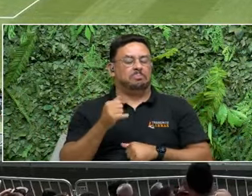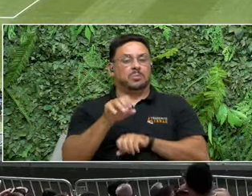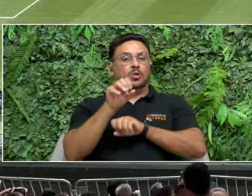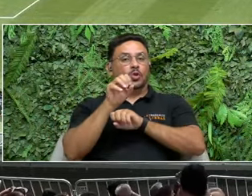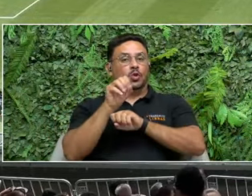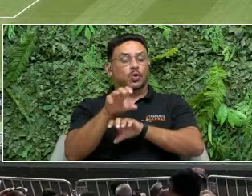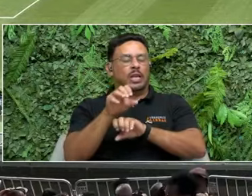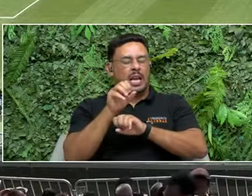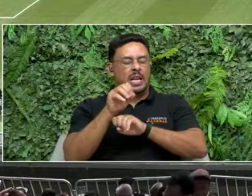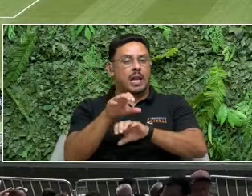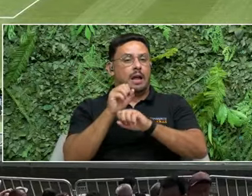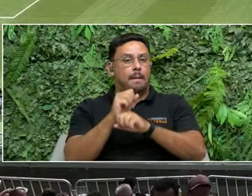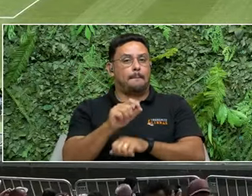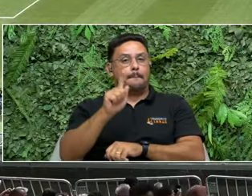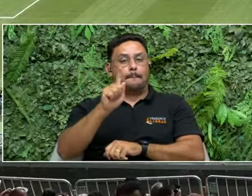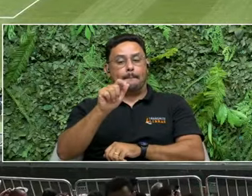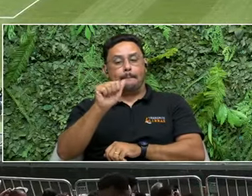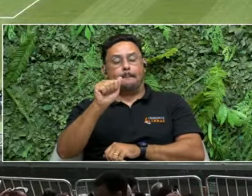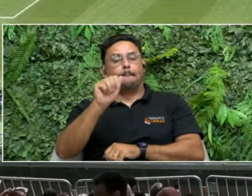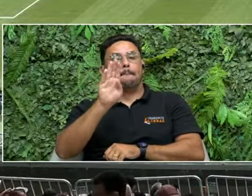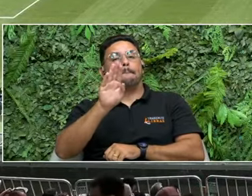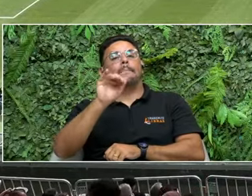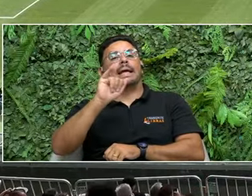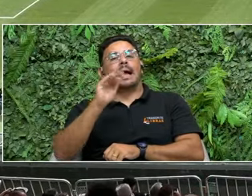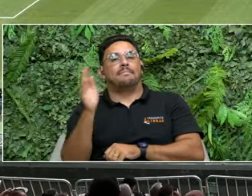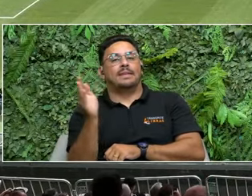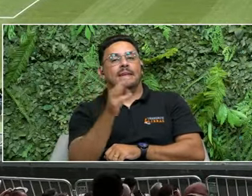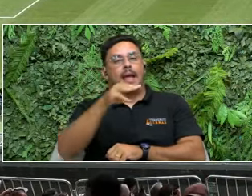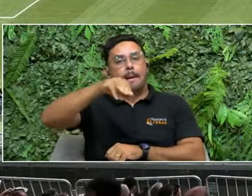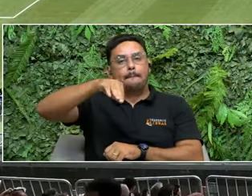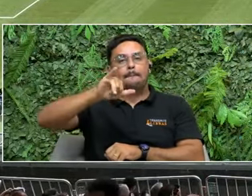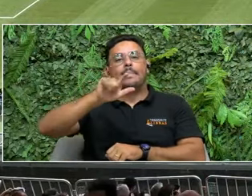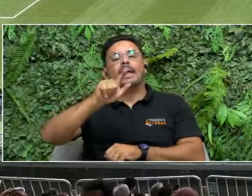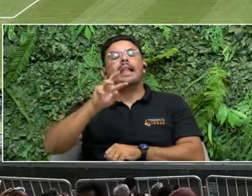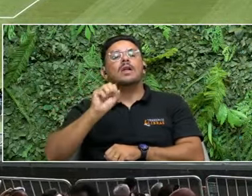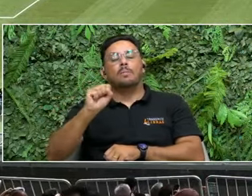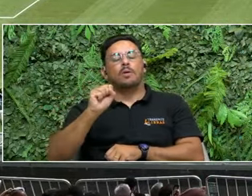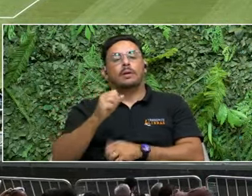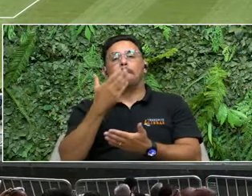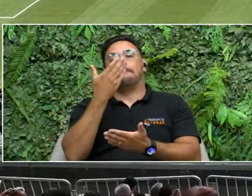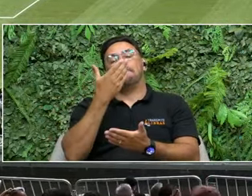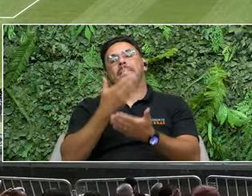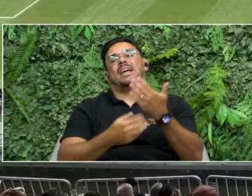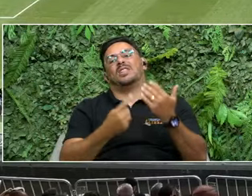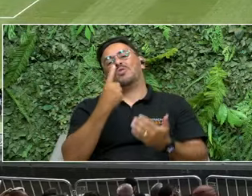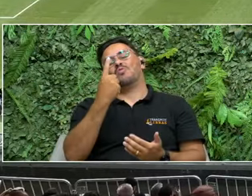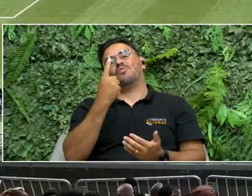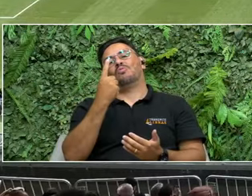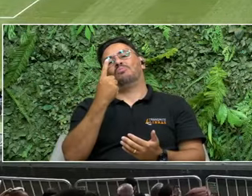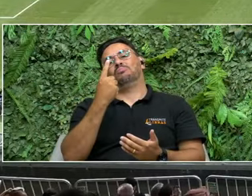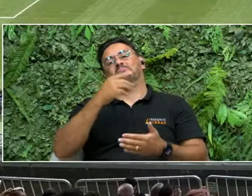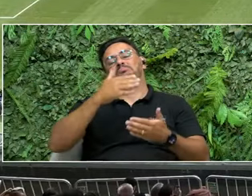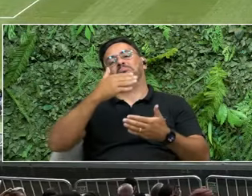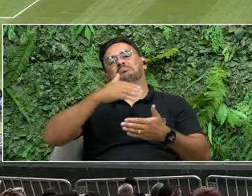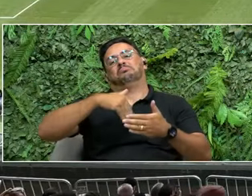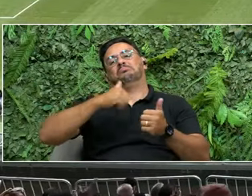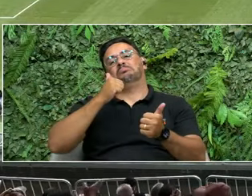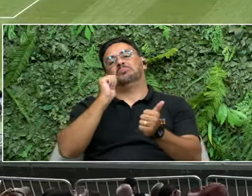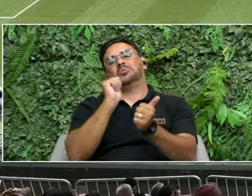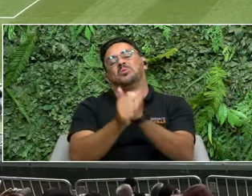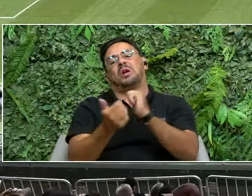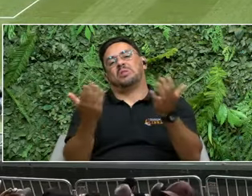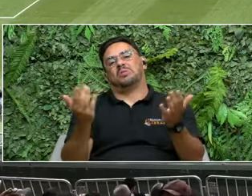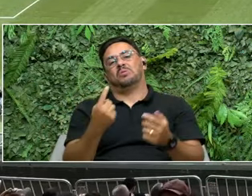técnico Gabi milito pode ter um desfalque de última hora no